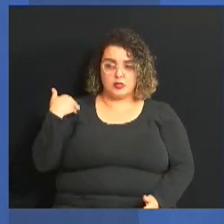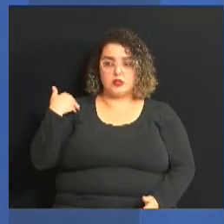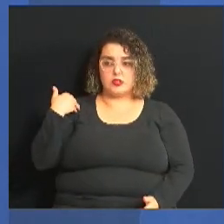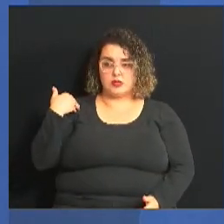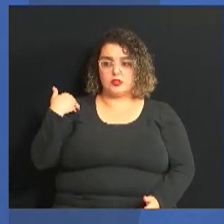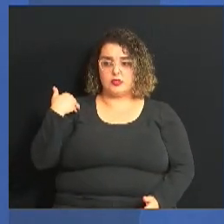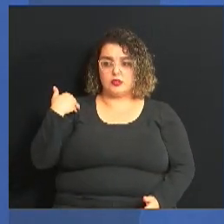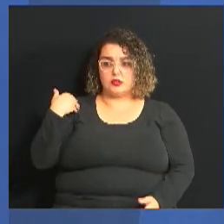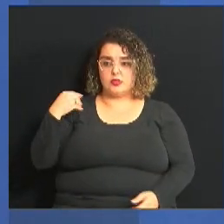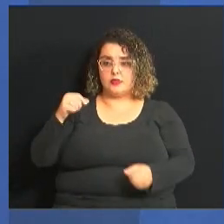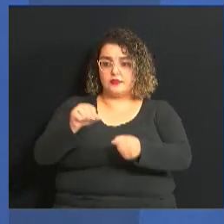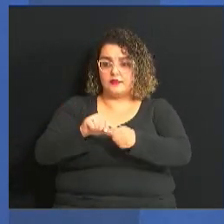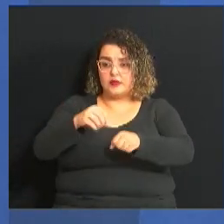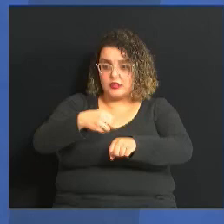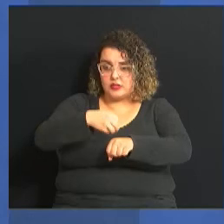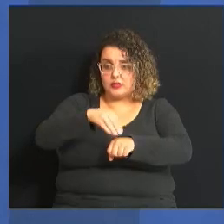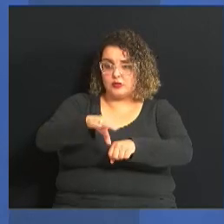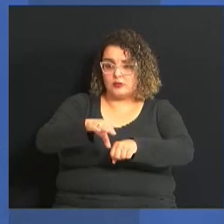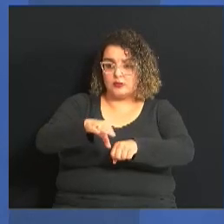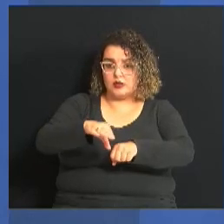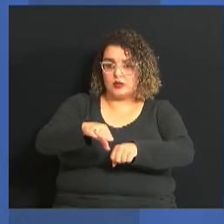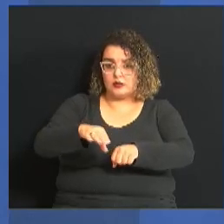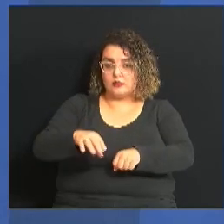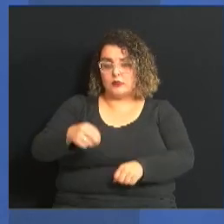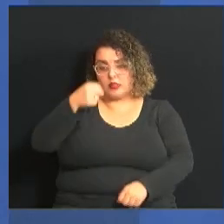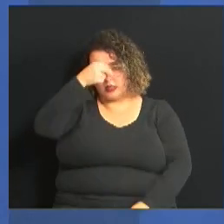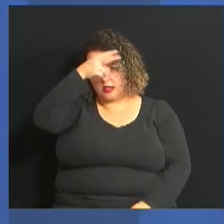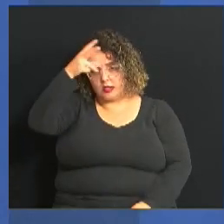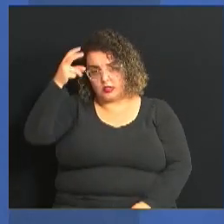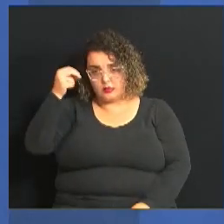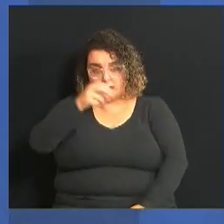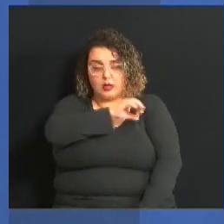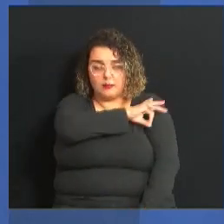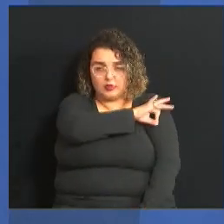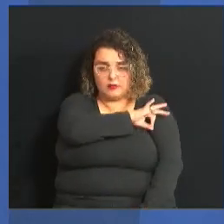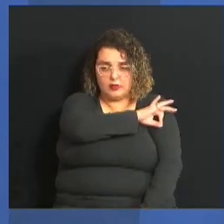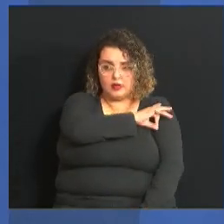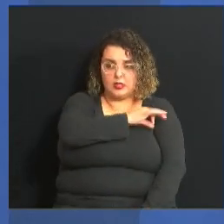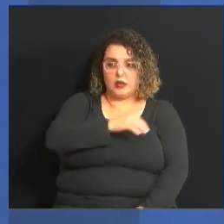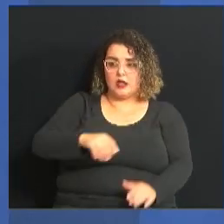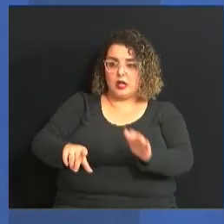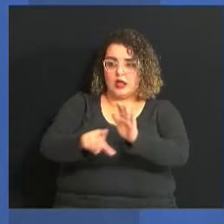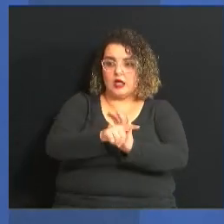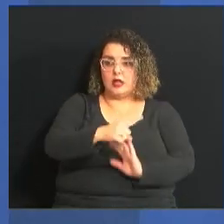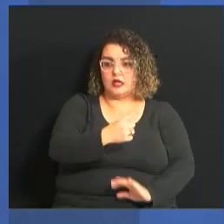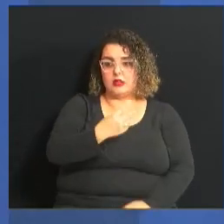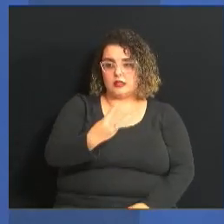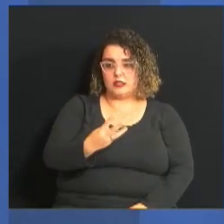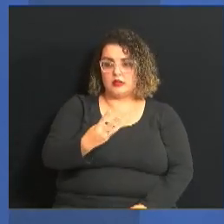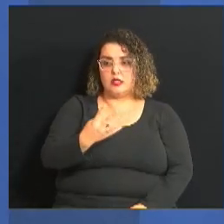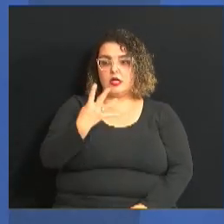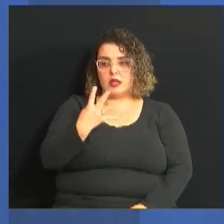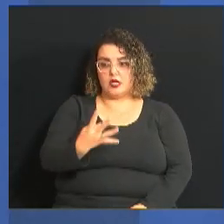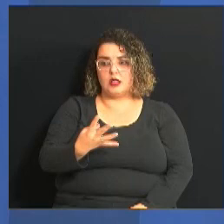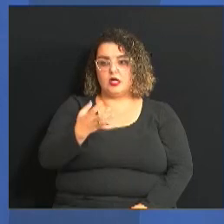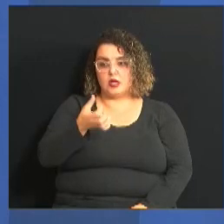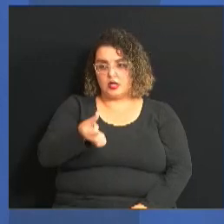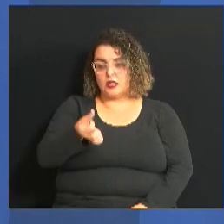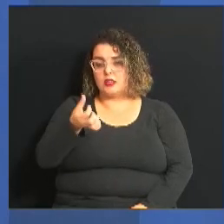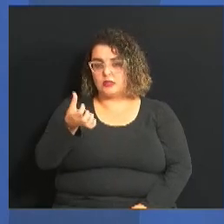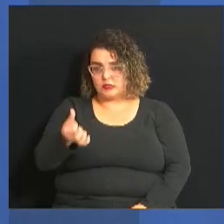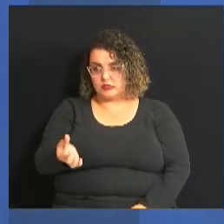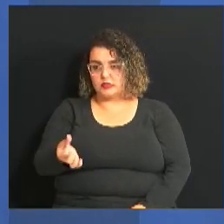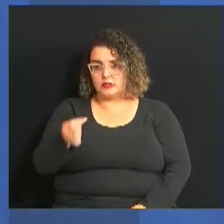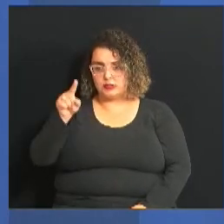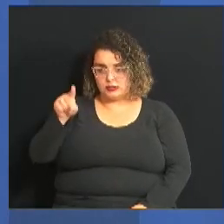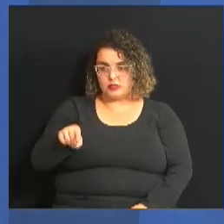e fez uma indicação para que a prefeitura regulamente a lei municipal 13.466